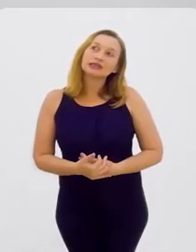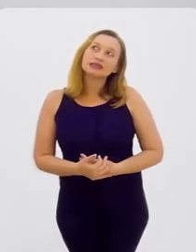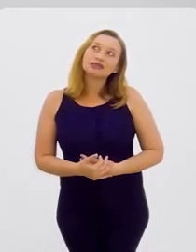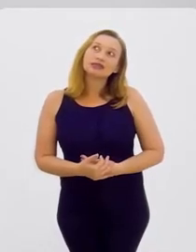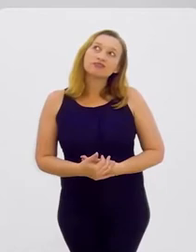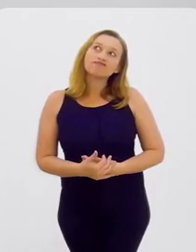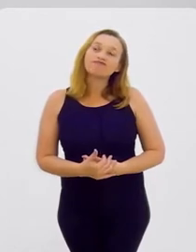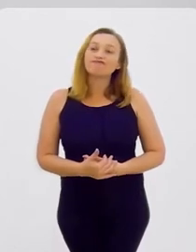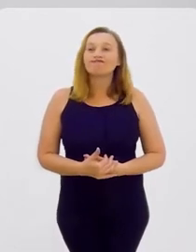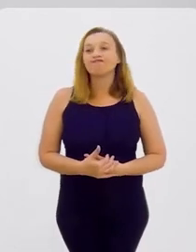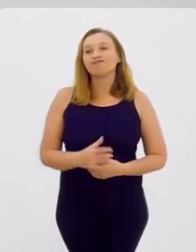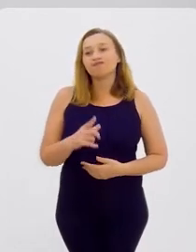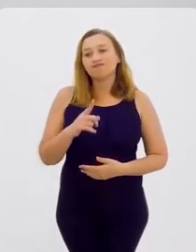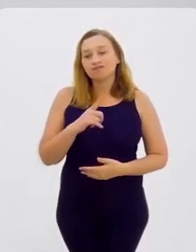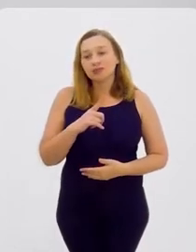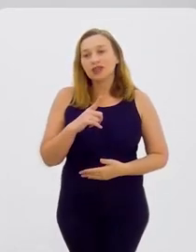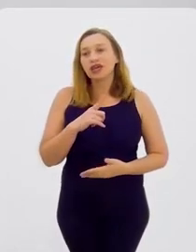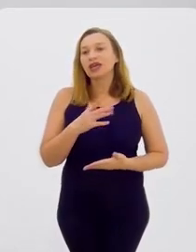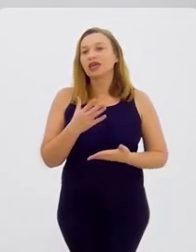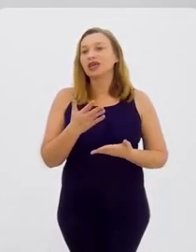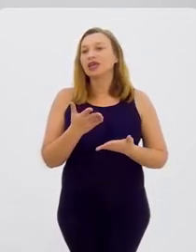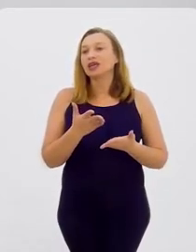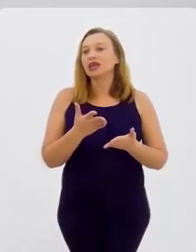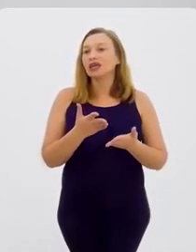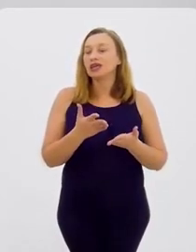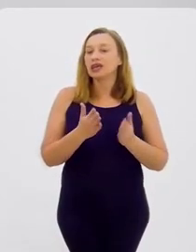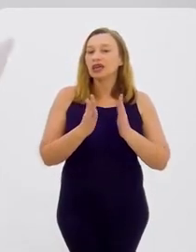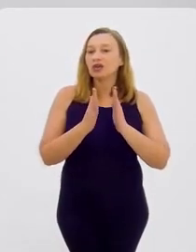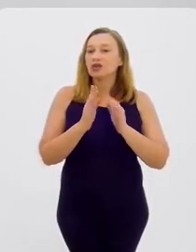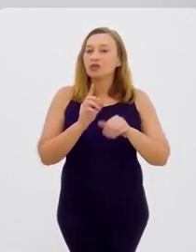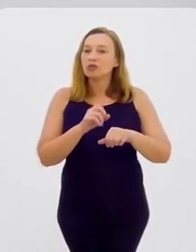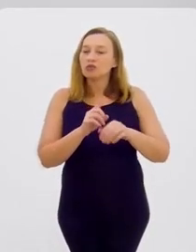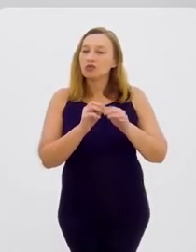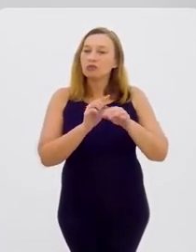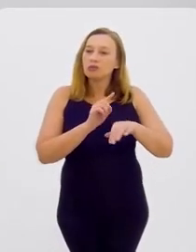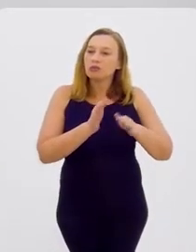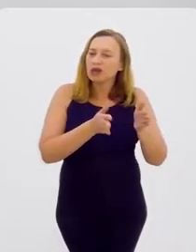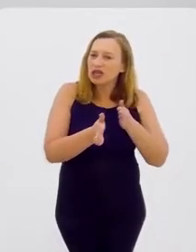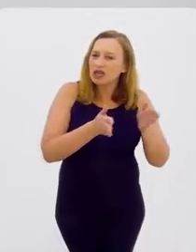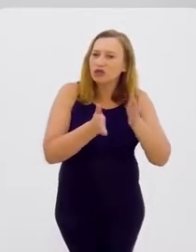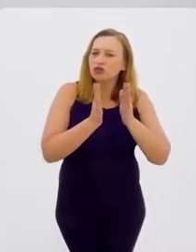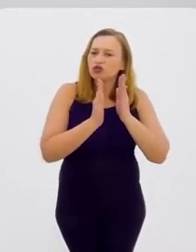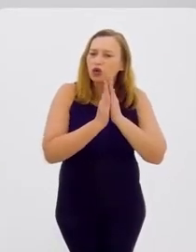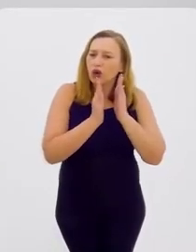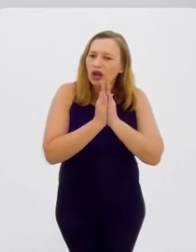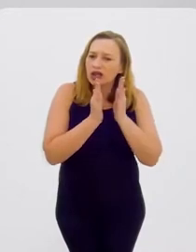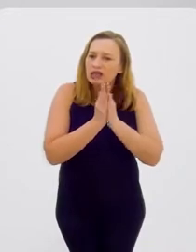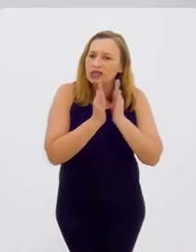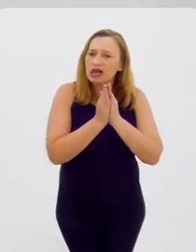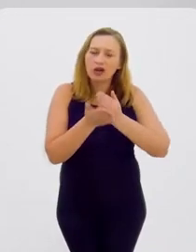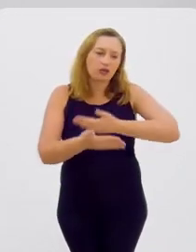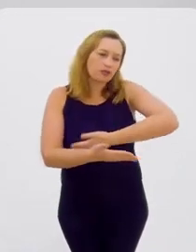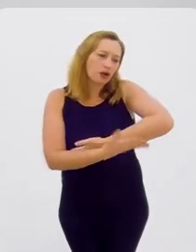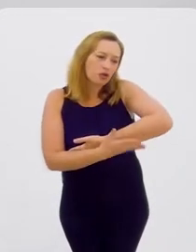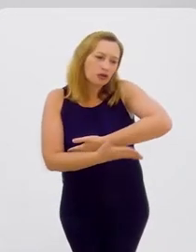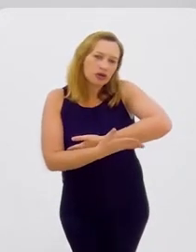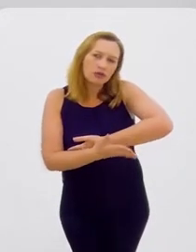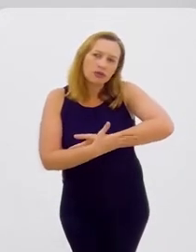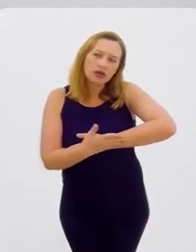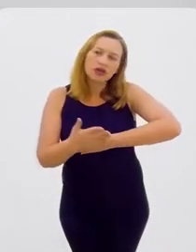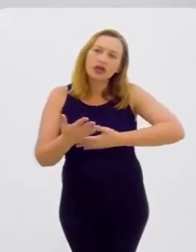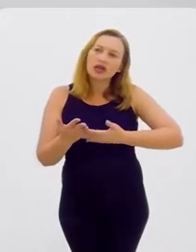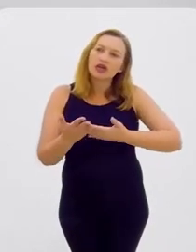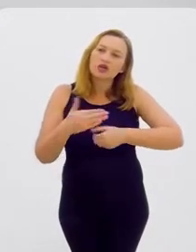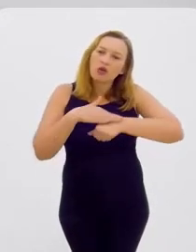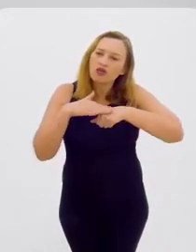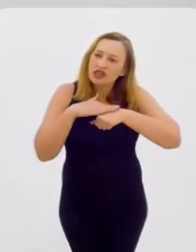existe de se conversar, dela fazer oração, alguma oração para essa criança, de se